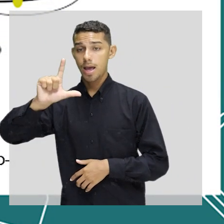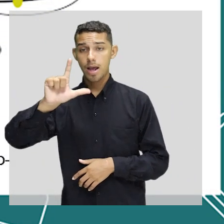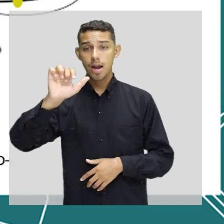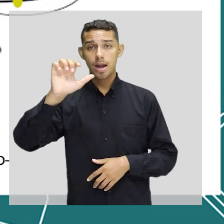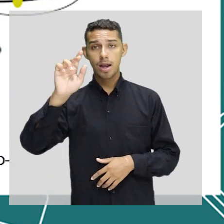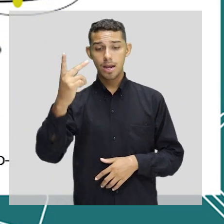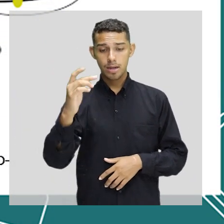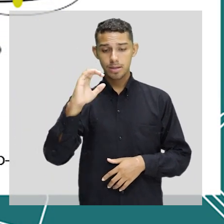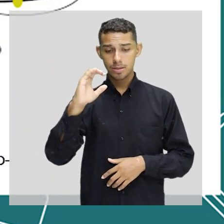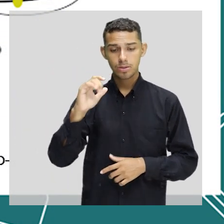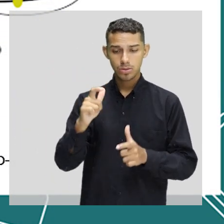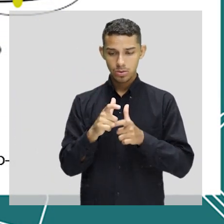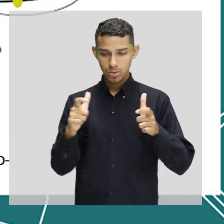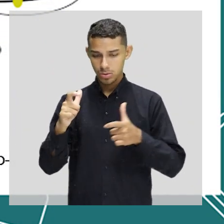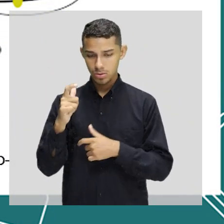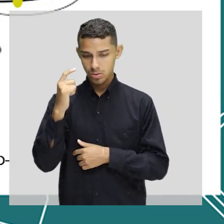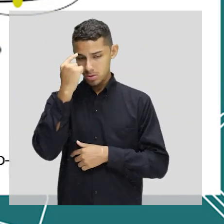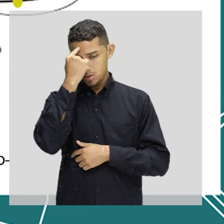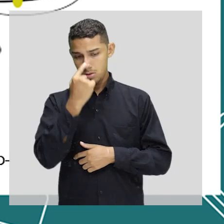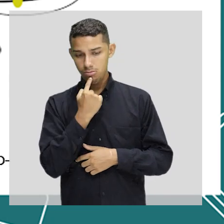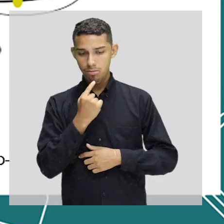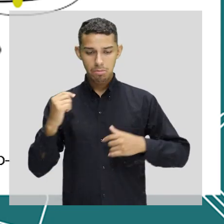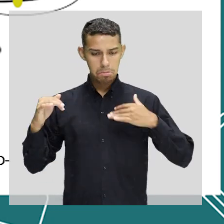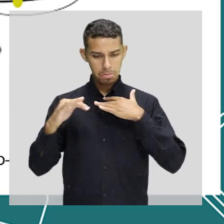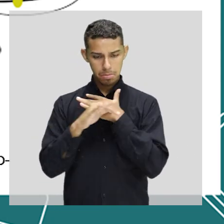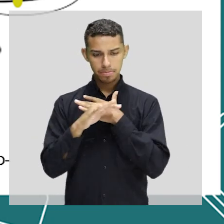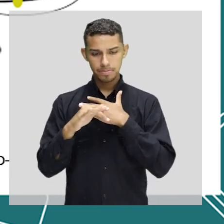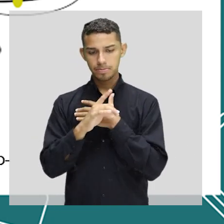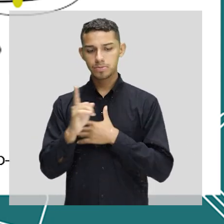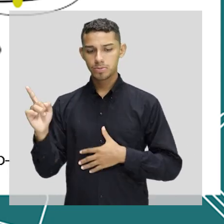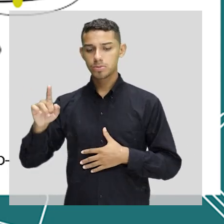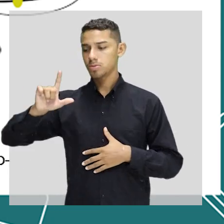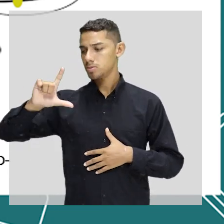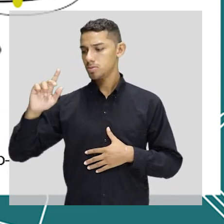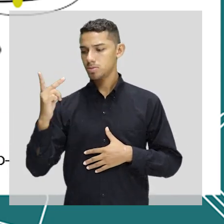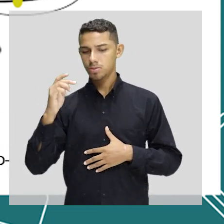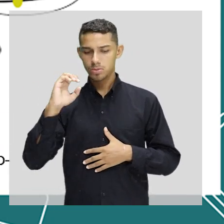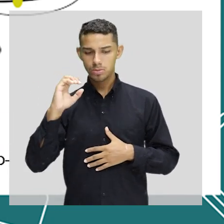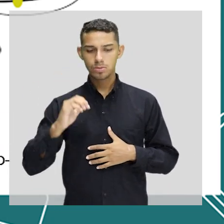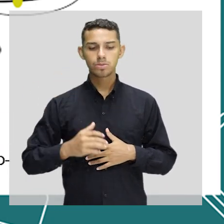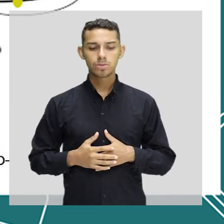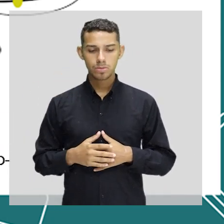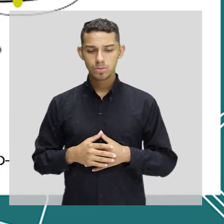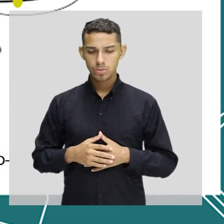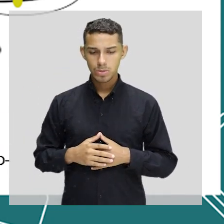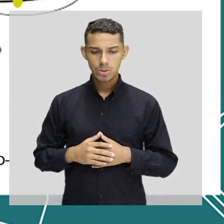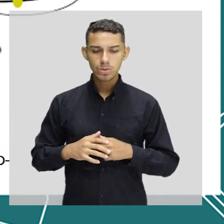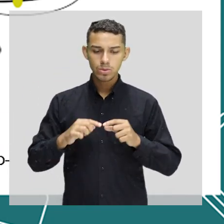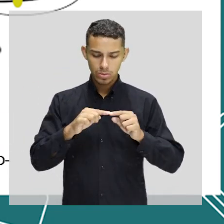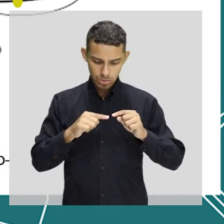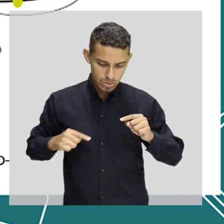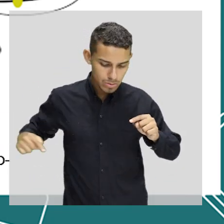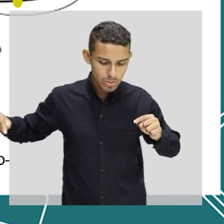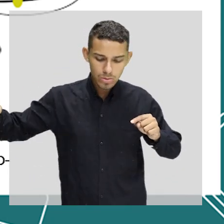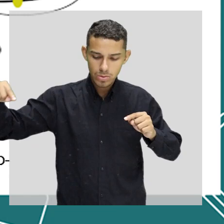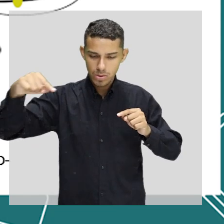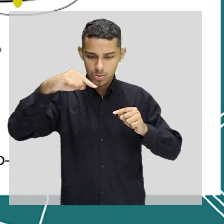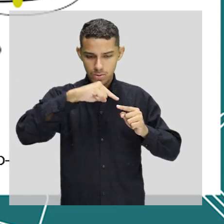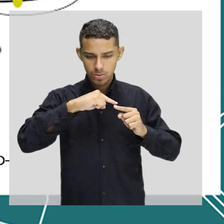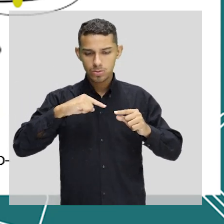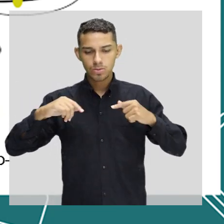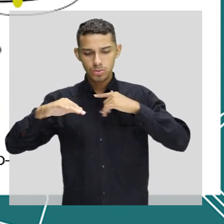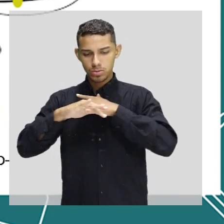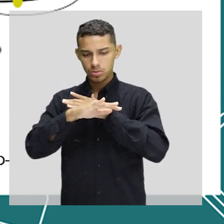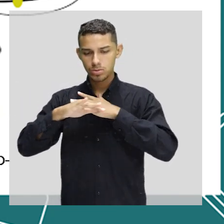né? Uma imagem aí da cidade. Então, o LHC, né? Ele pega toda essa circunferência na cidade